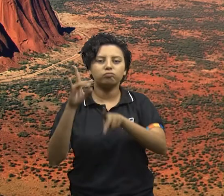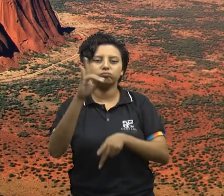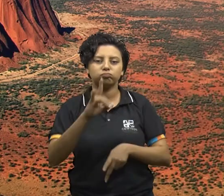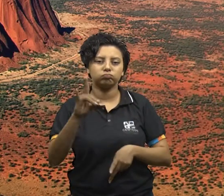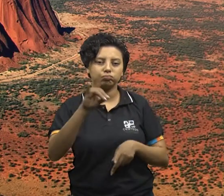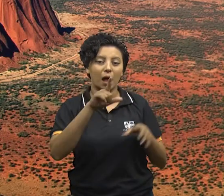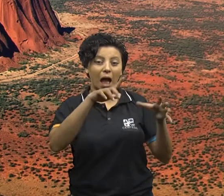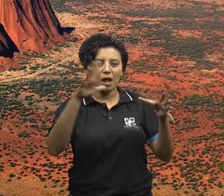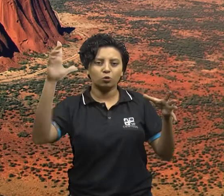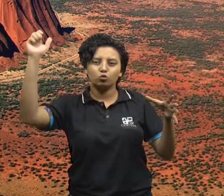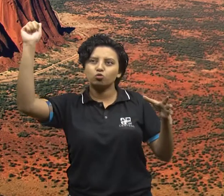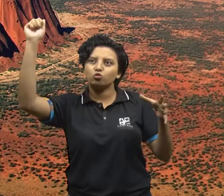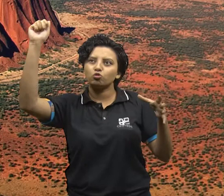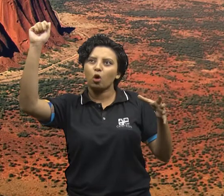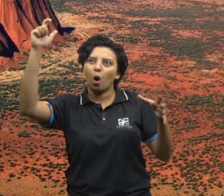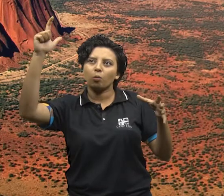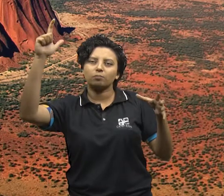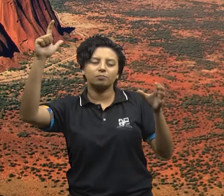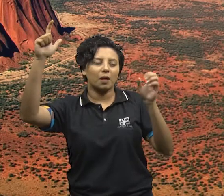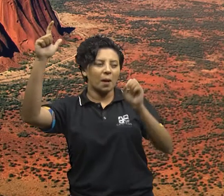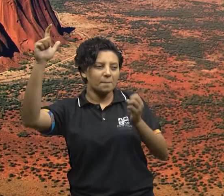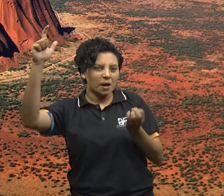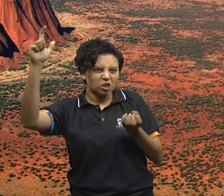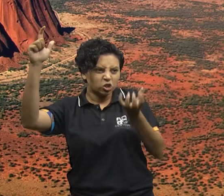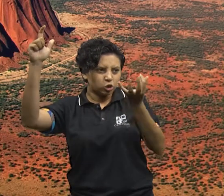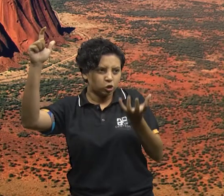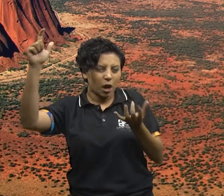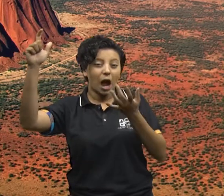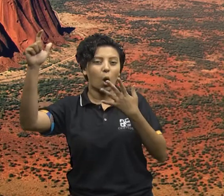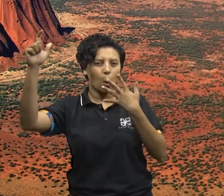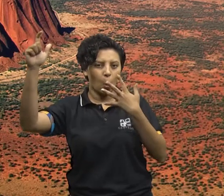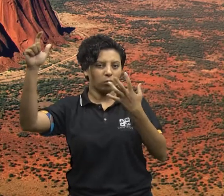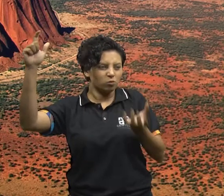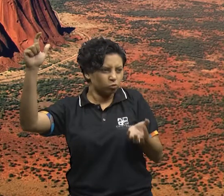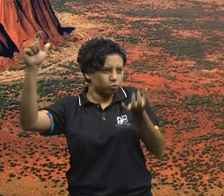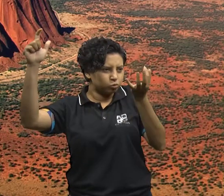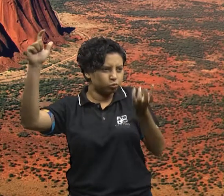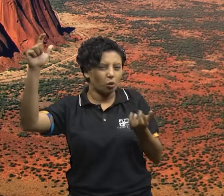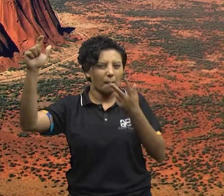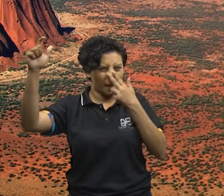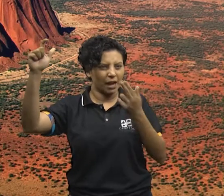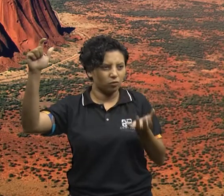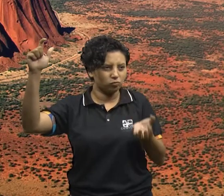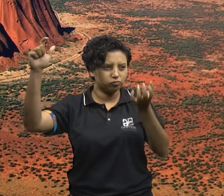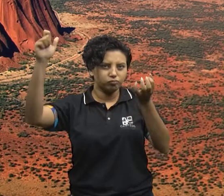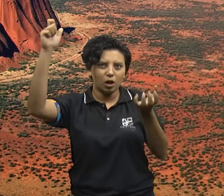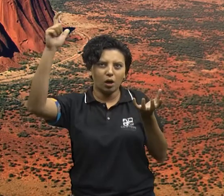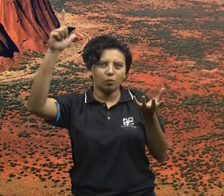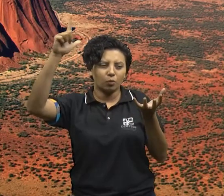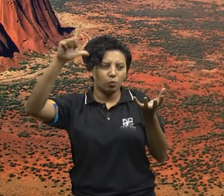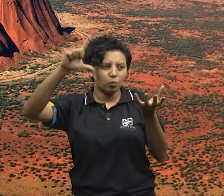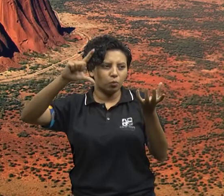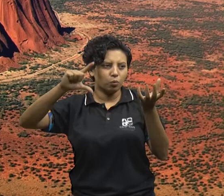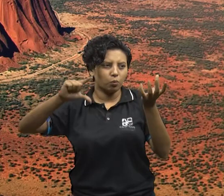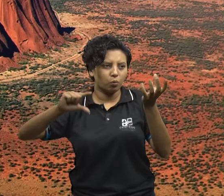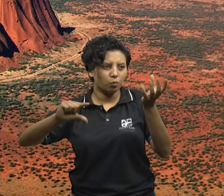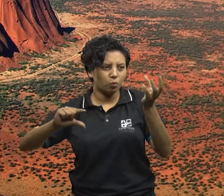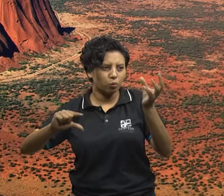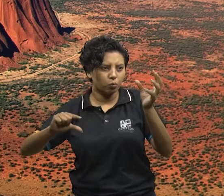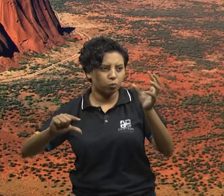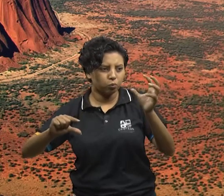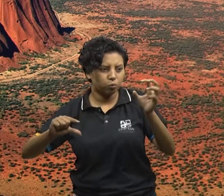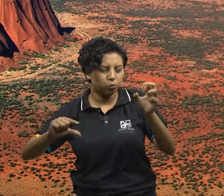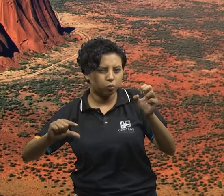rochas refletem os raios solares, parecendo estar queimando em brasa. Ela vai ficando cinza à medida em que o sol se